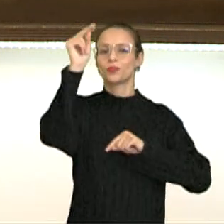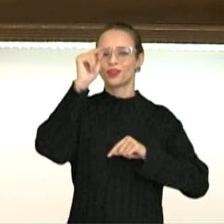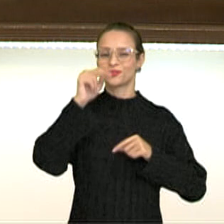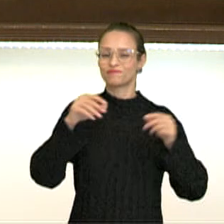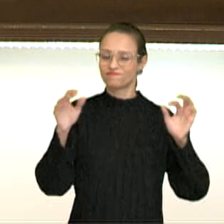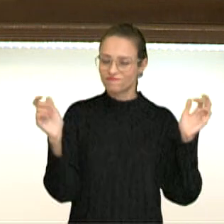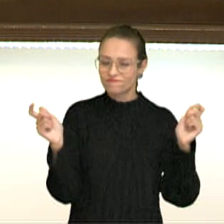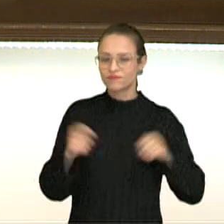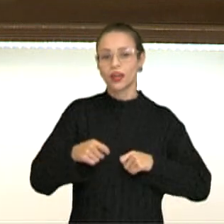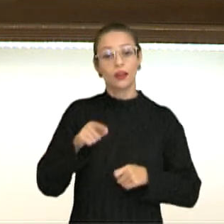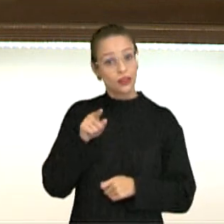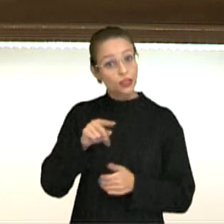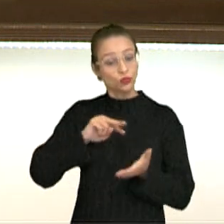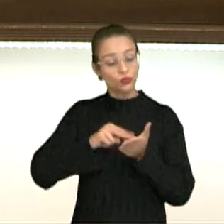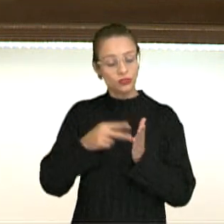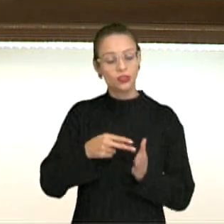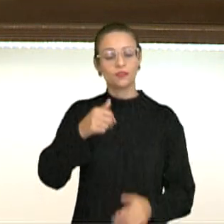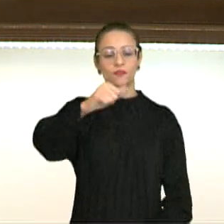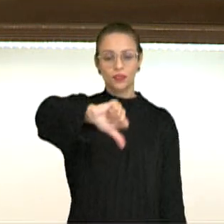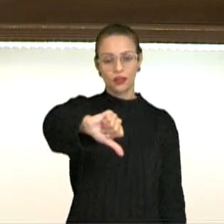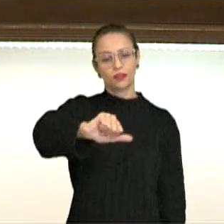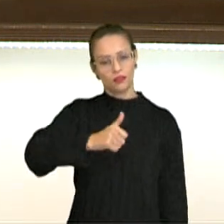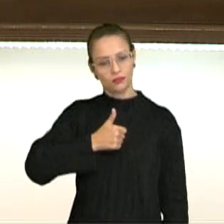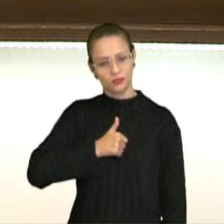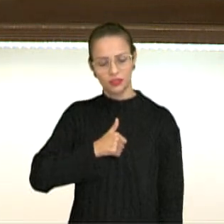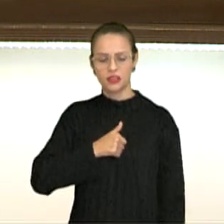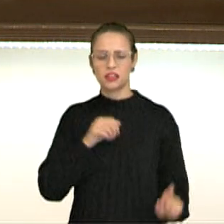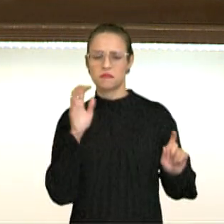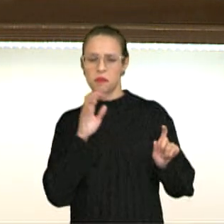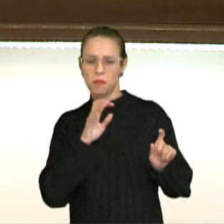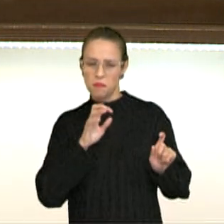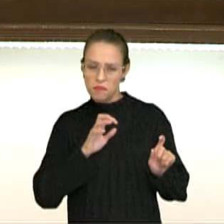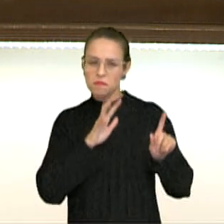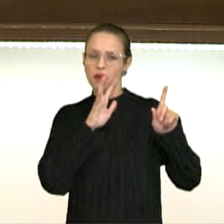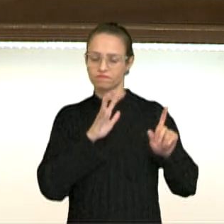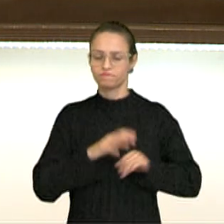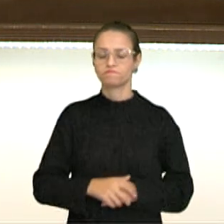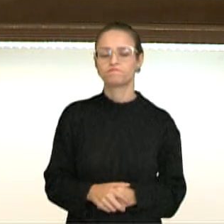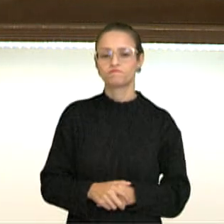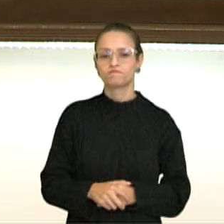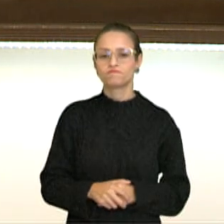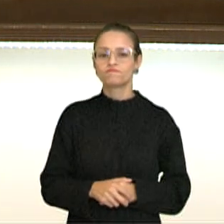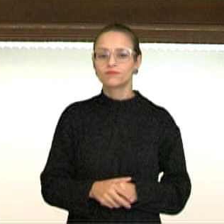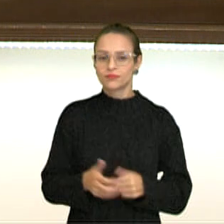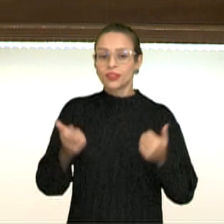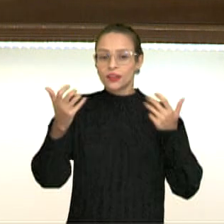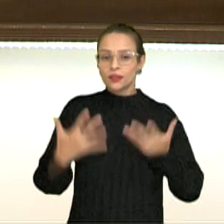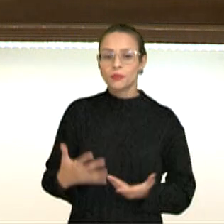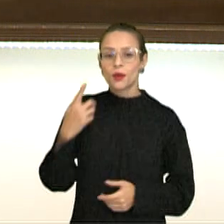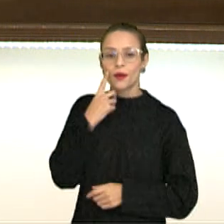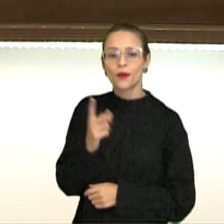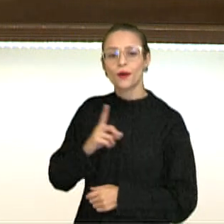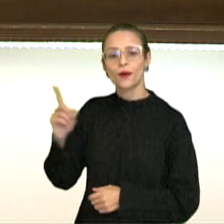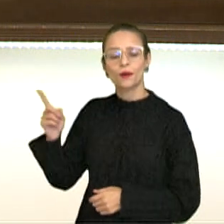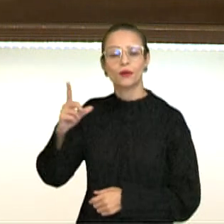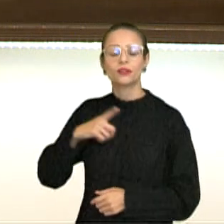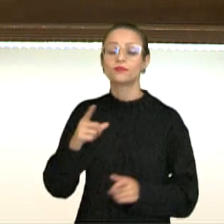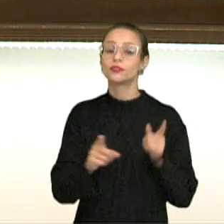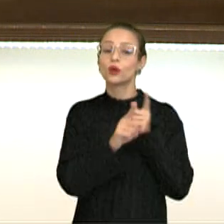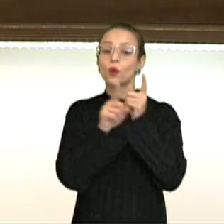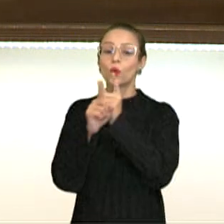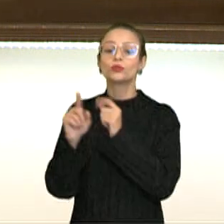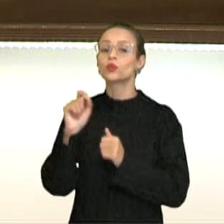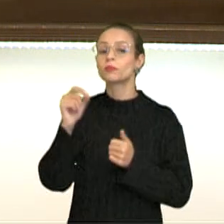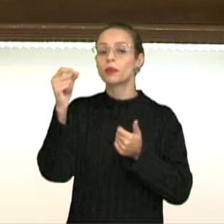problema. Isso que é ser resiliente. A partir do que lemos e do título abaixo, encontre os elementos